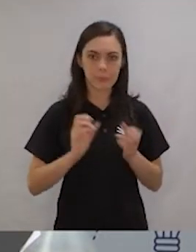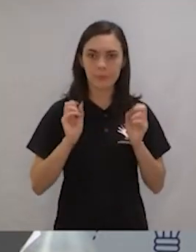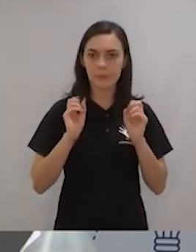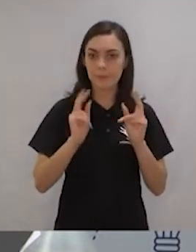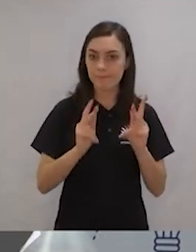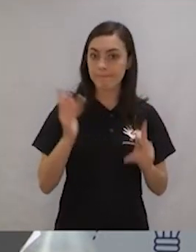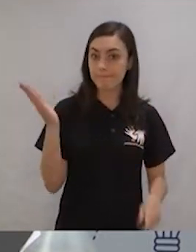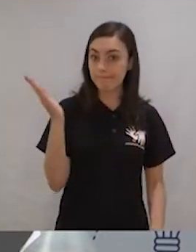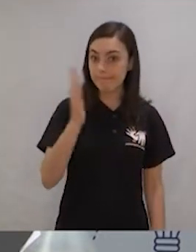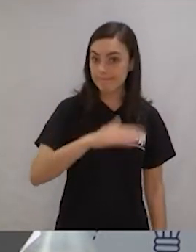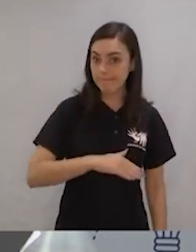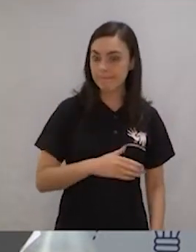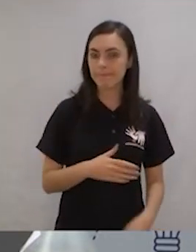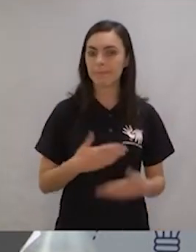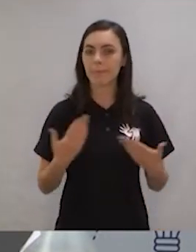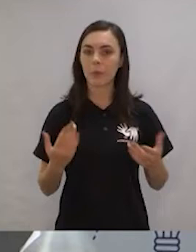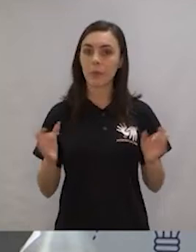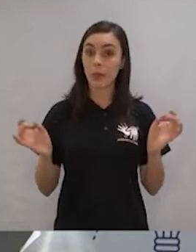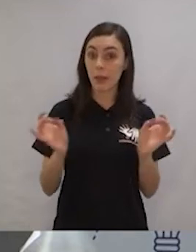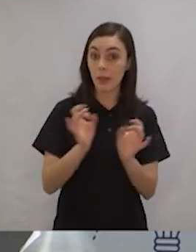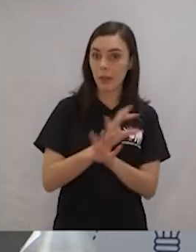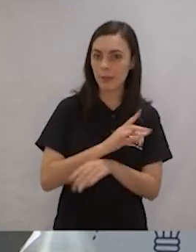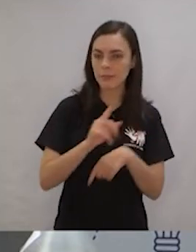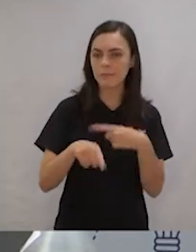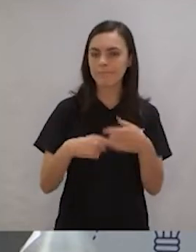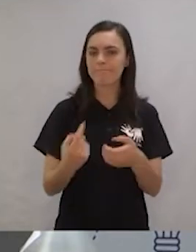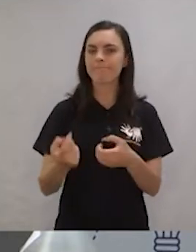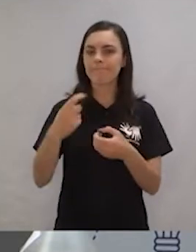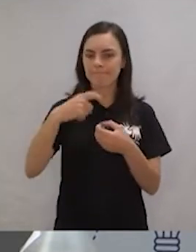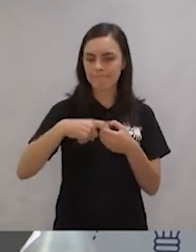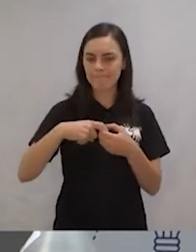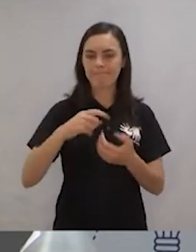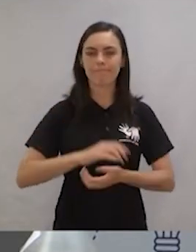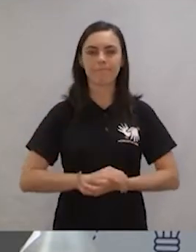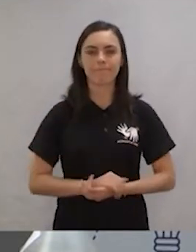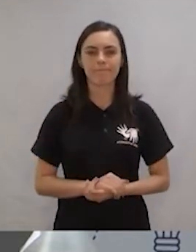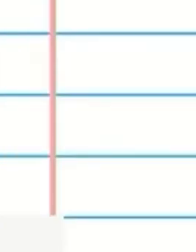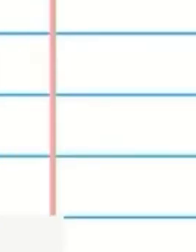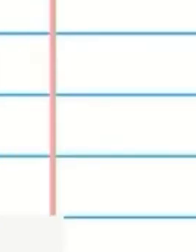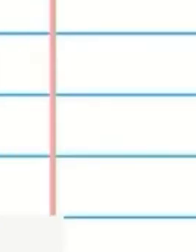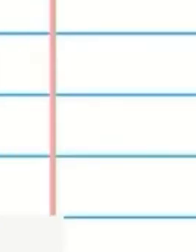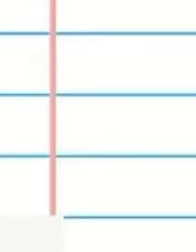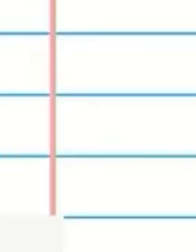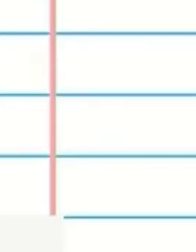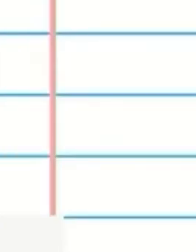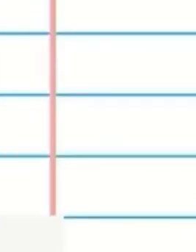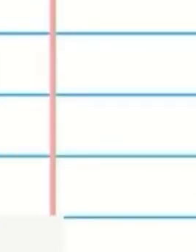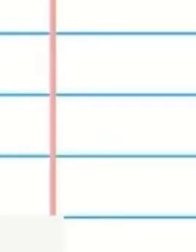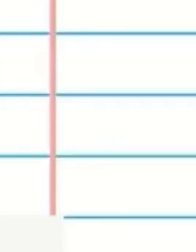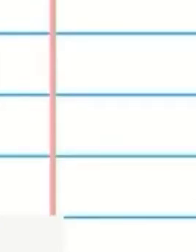vocês. Vamos lá? Assim que vocês terminarem, a gente já retorna.